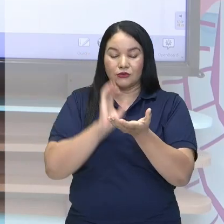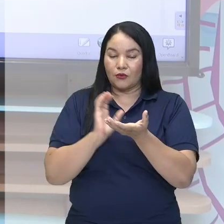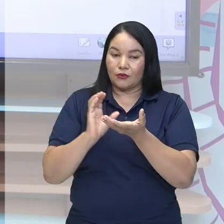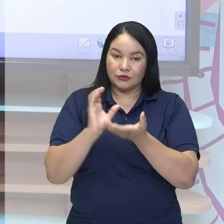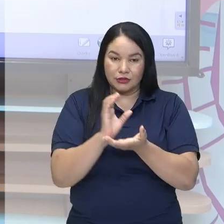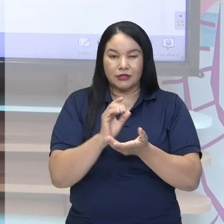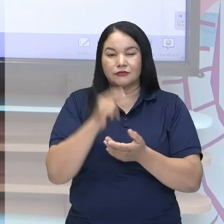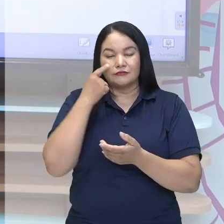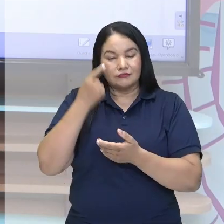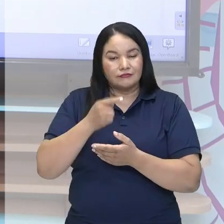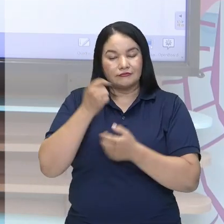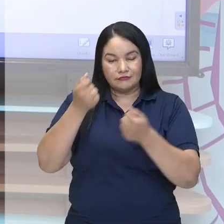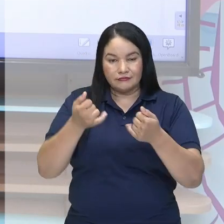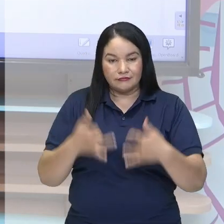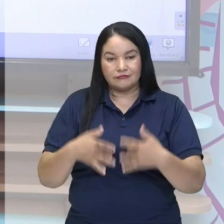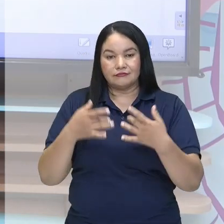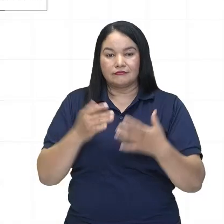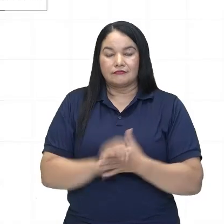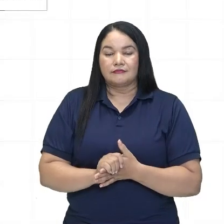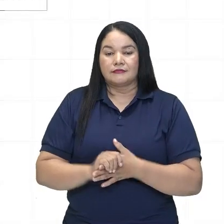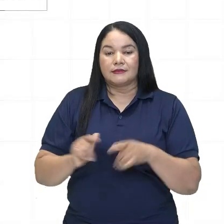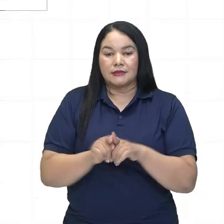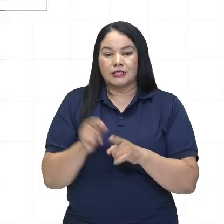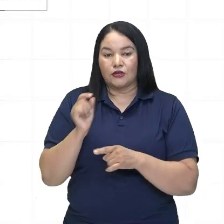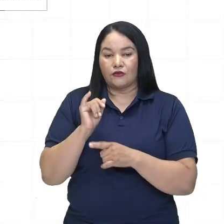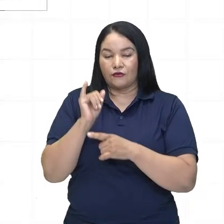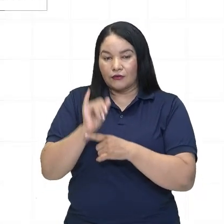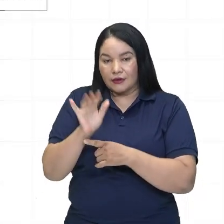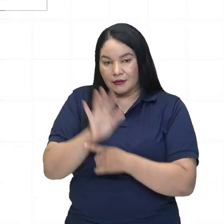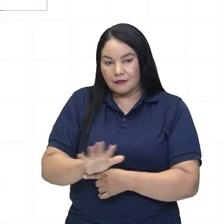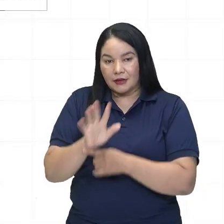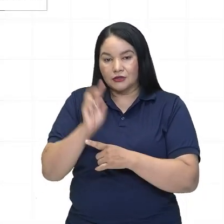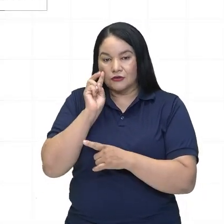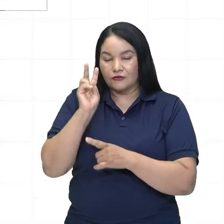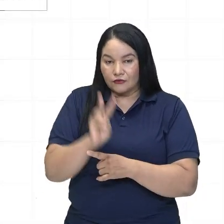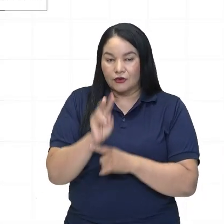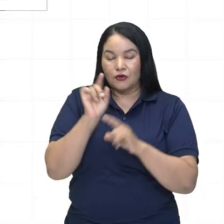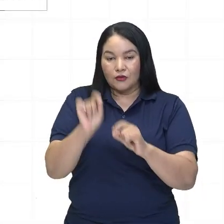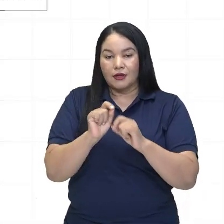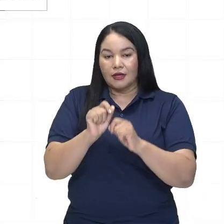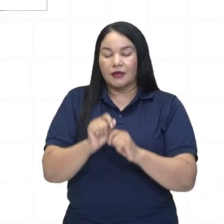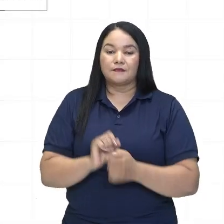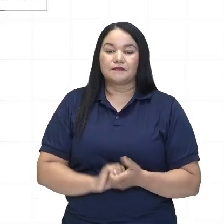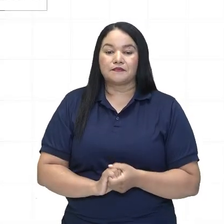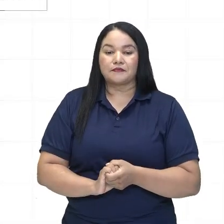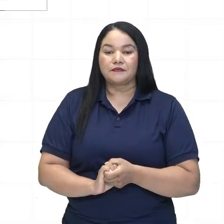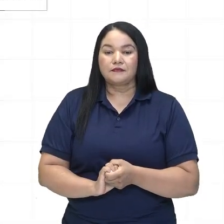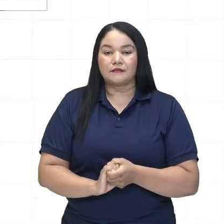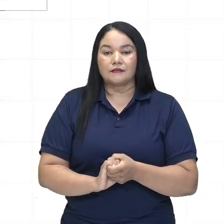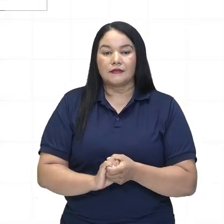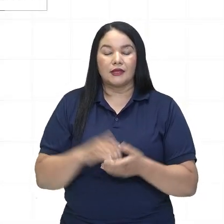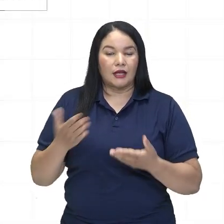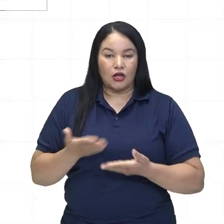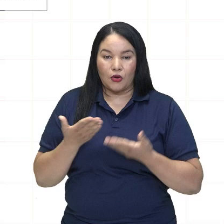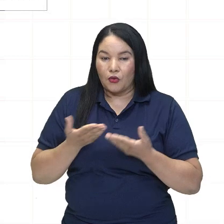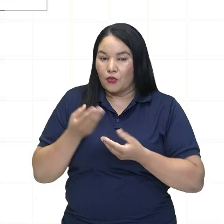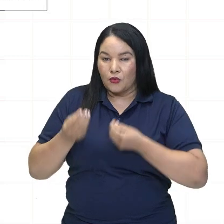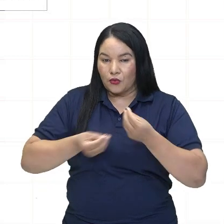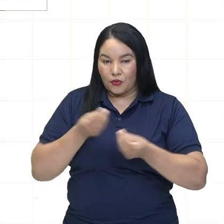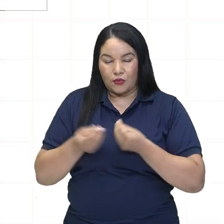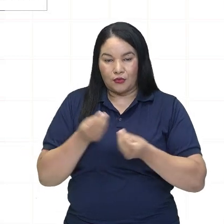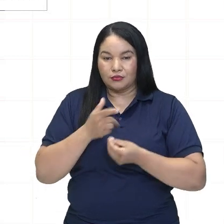frente. Aí eu trouxe uma imagem para vocês, para a gente ver basicamente essa composição aí da